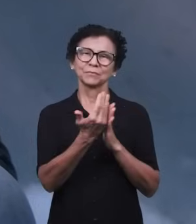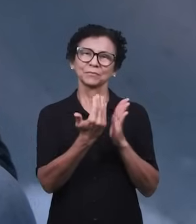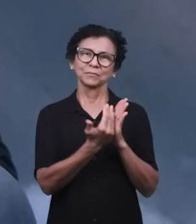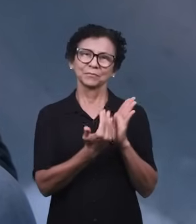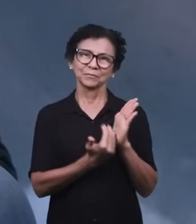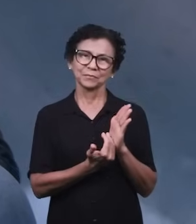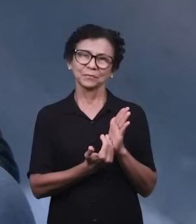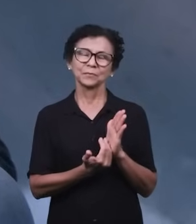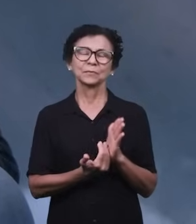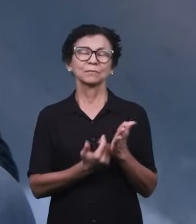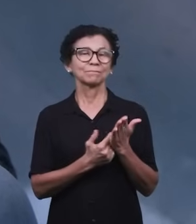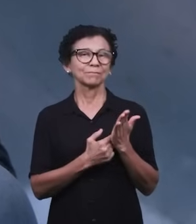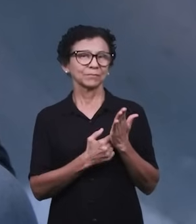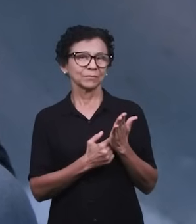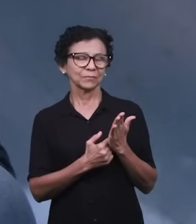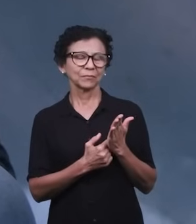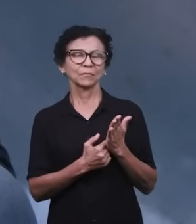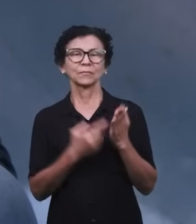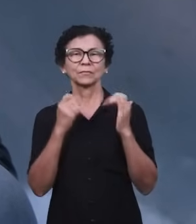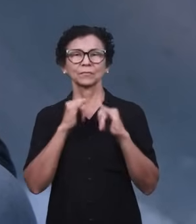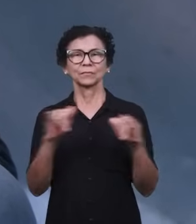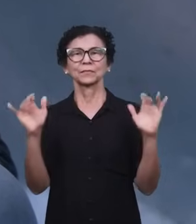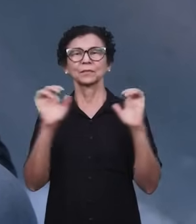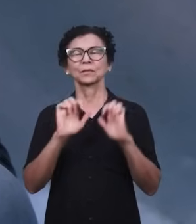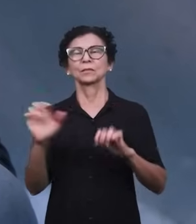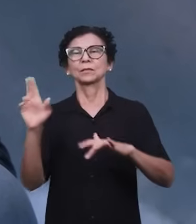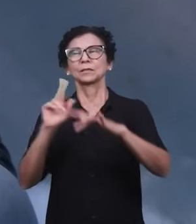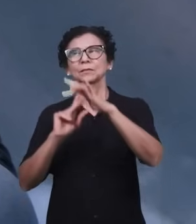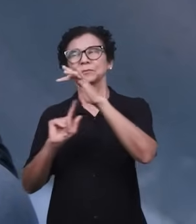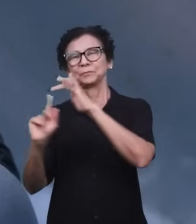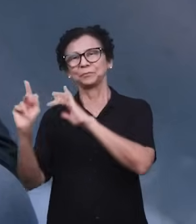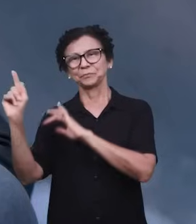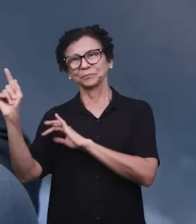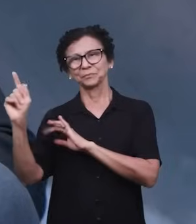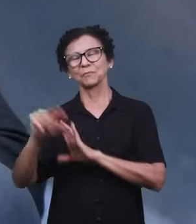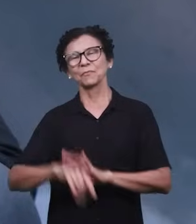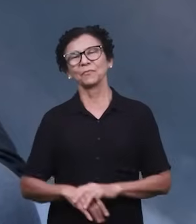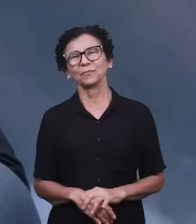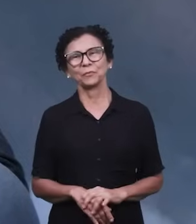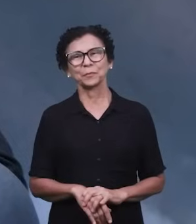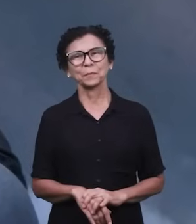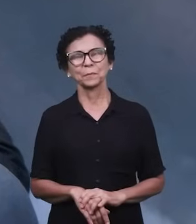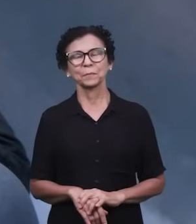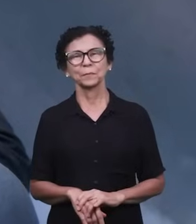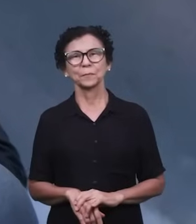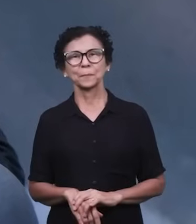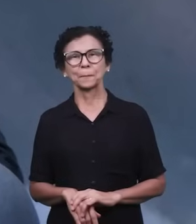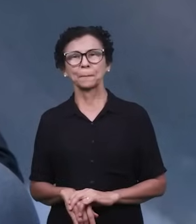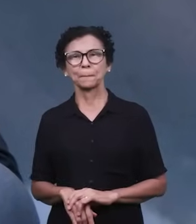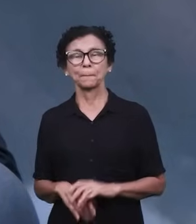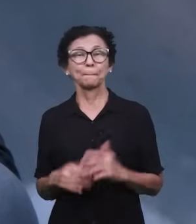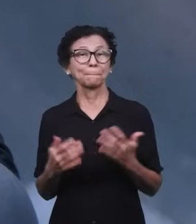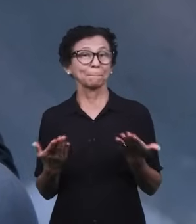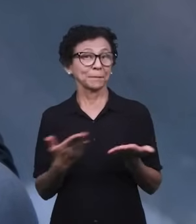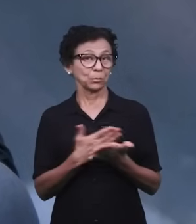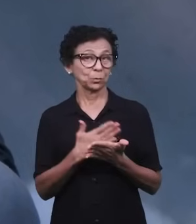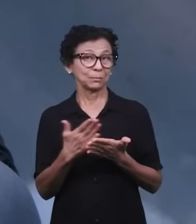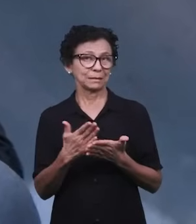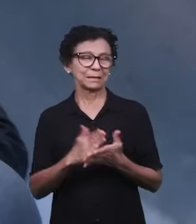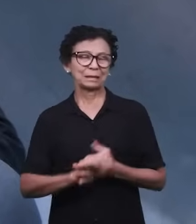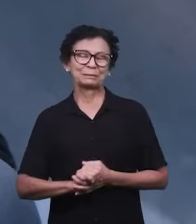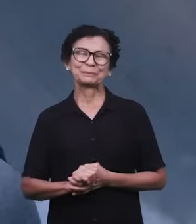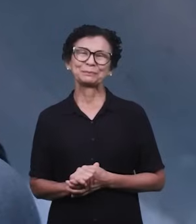compartilhar esse programa, que você vai nos ajudar a anunciar o Evangelho eterno.